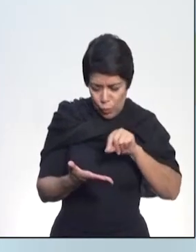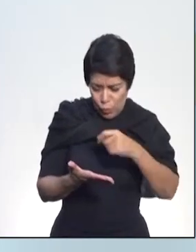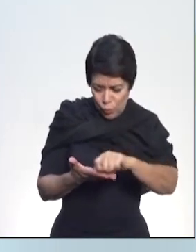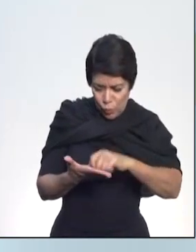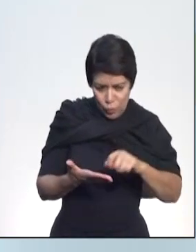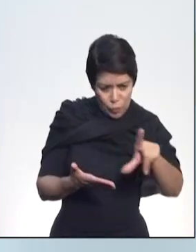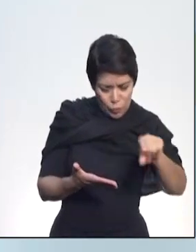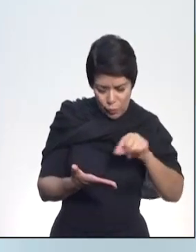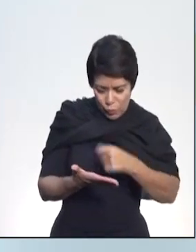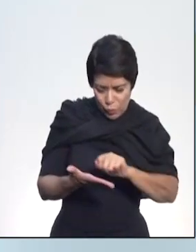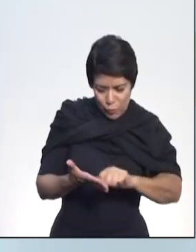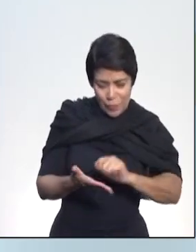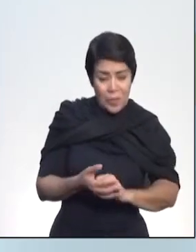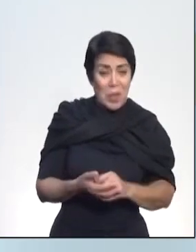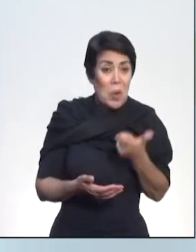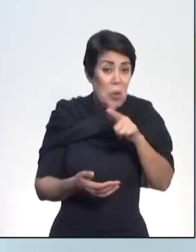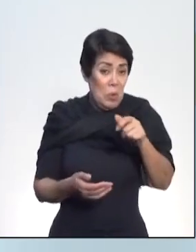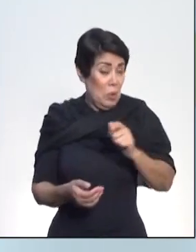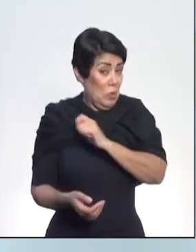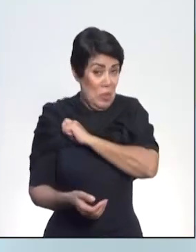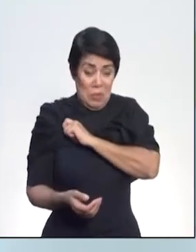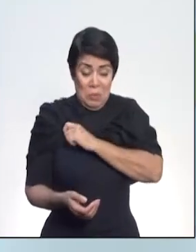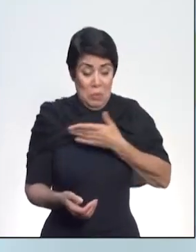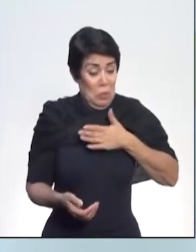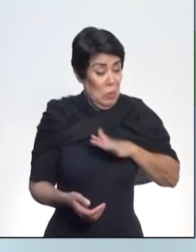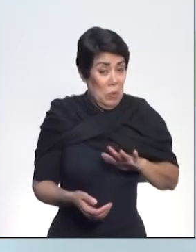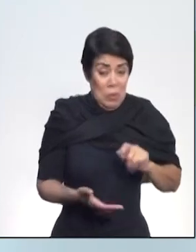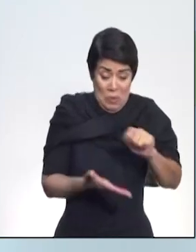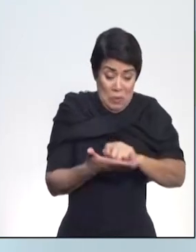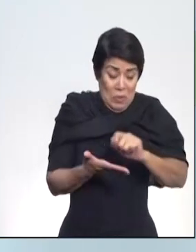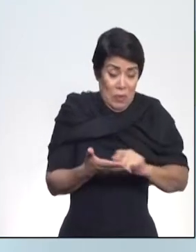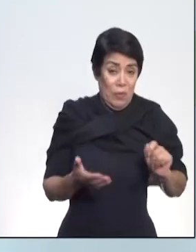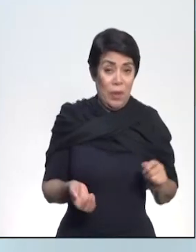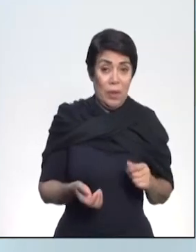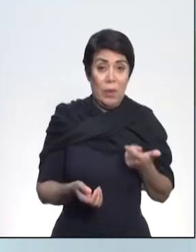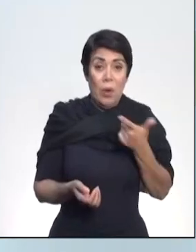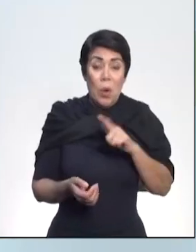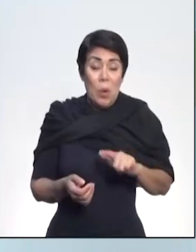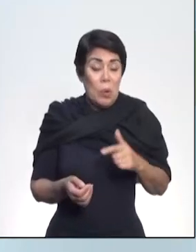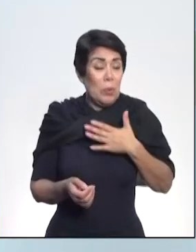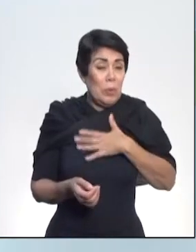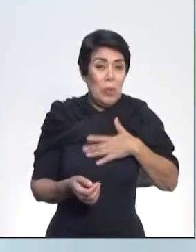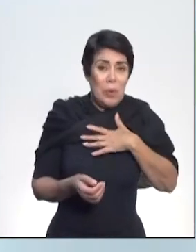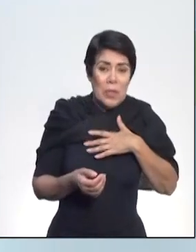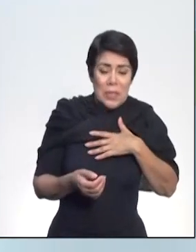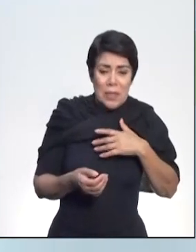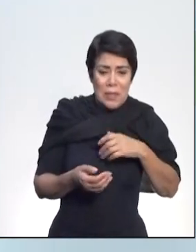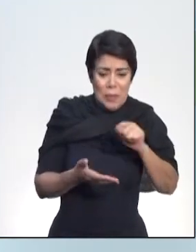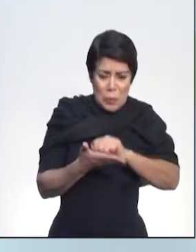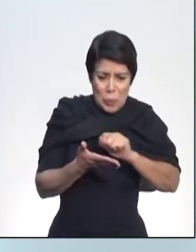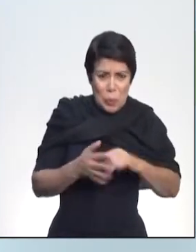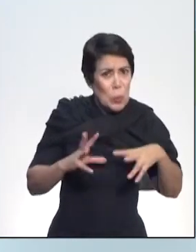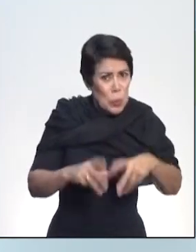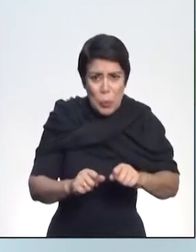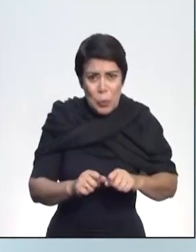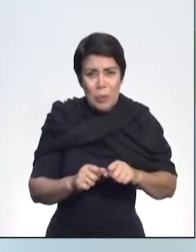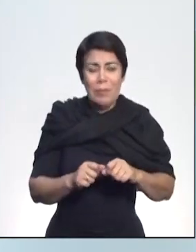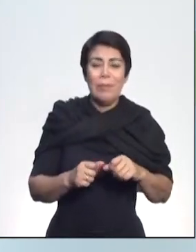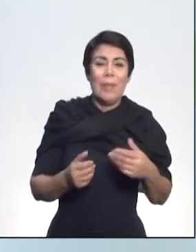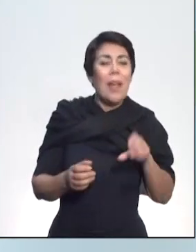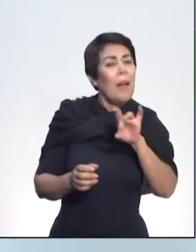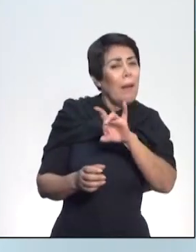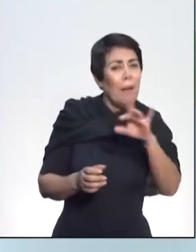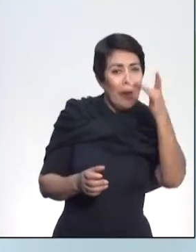anotar nada, né? Tem alunos que são mais visuais, outros que são mais auditivos. Então, essa metodologia, né,